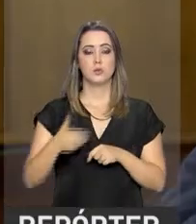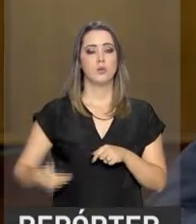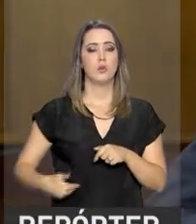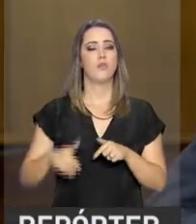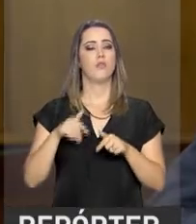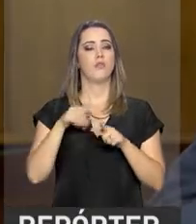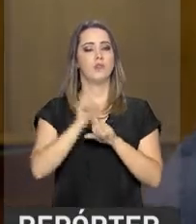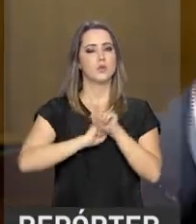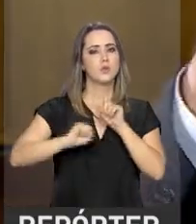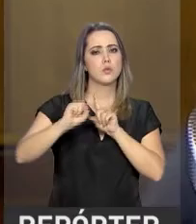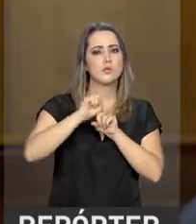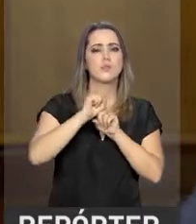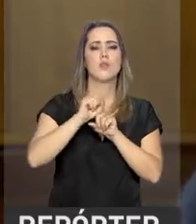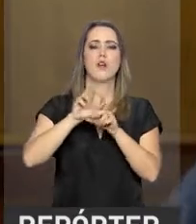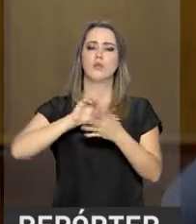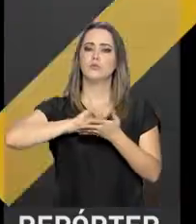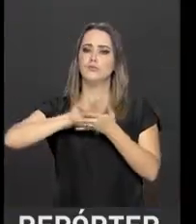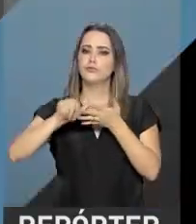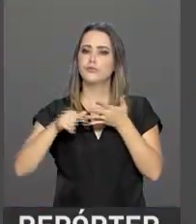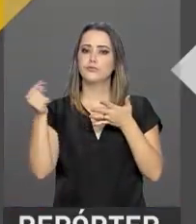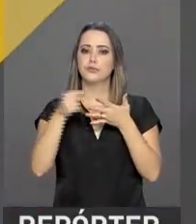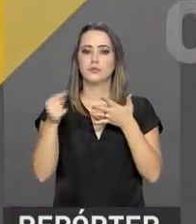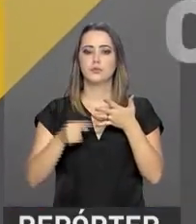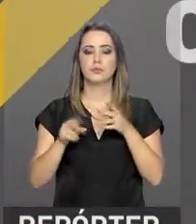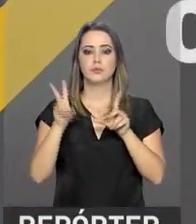entre outros assuntos